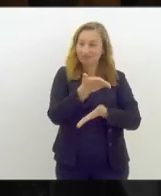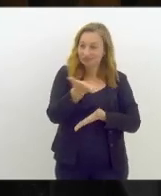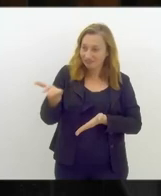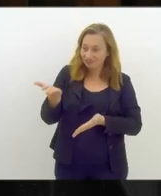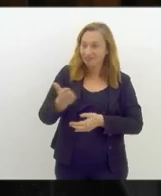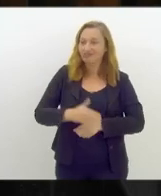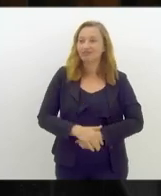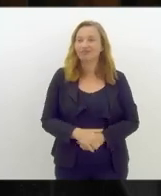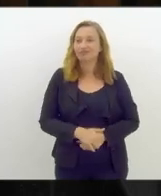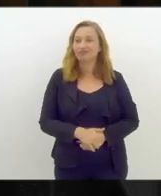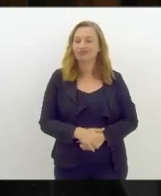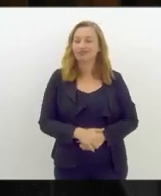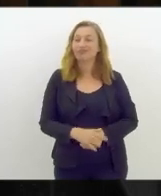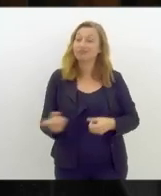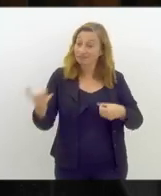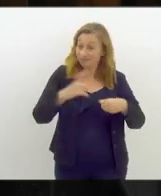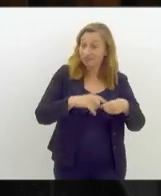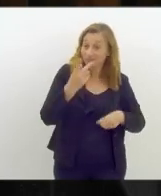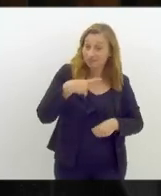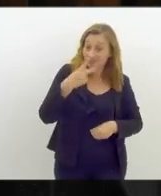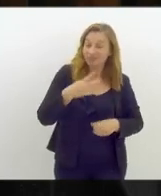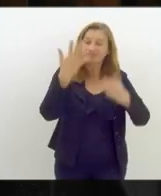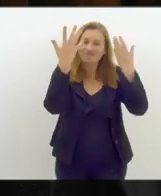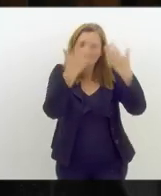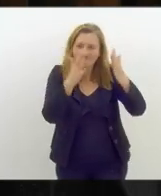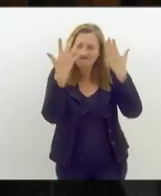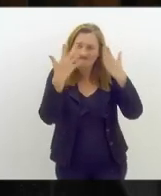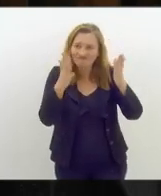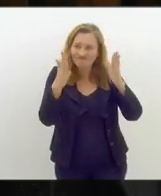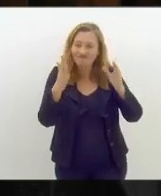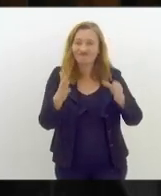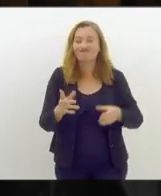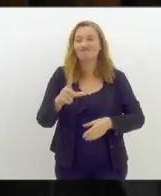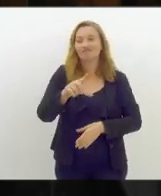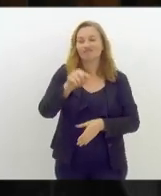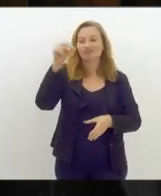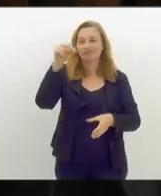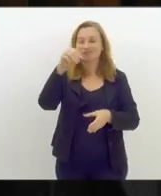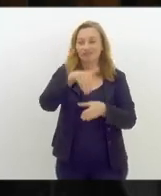presentes, volto a dizer, parabenizar os eleitos